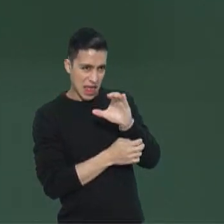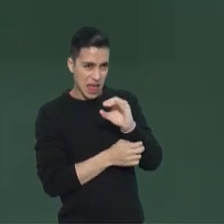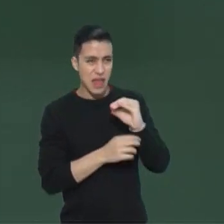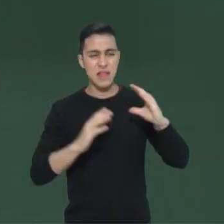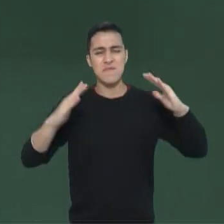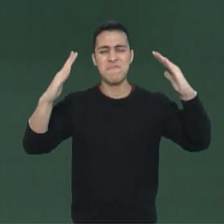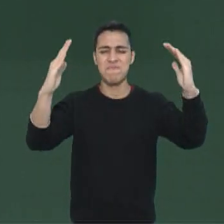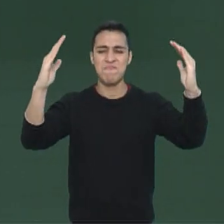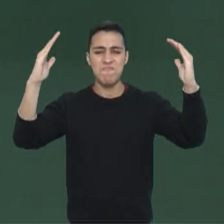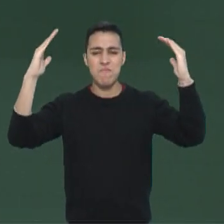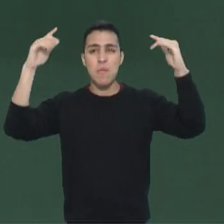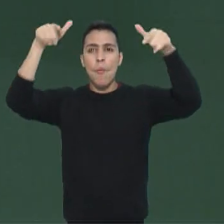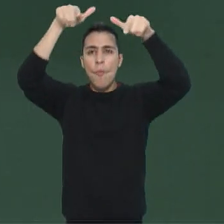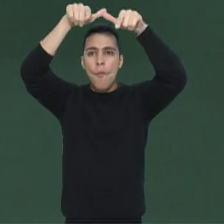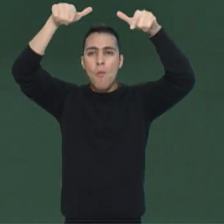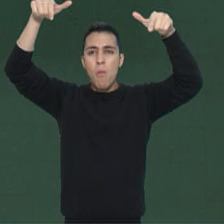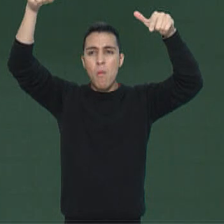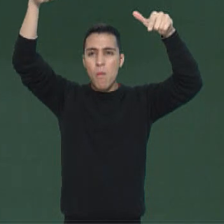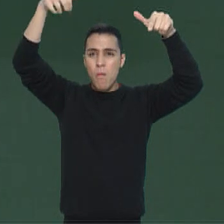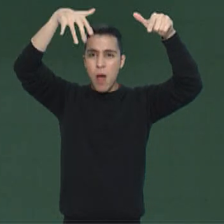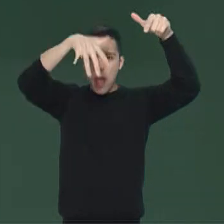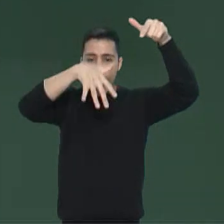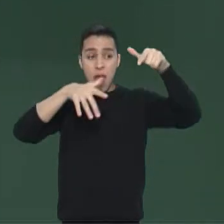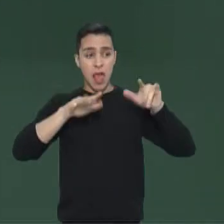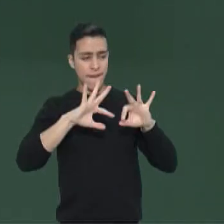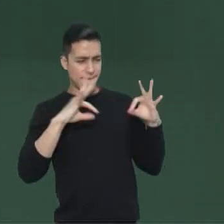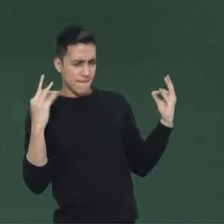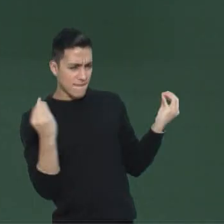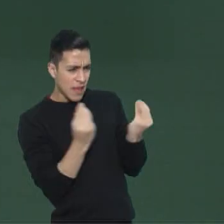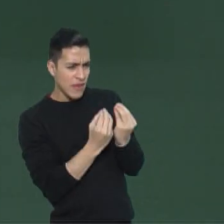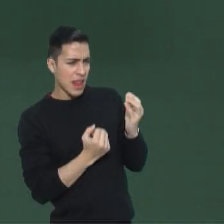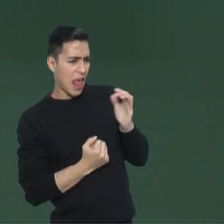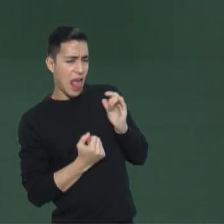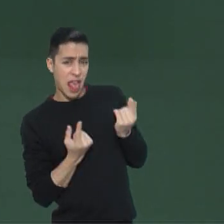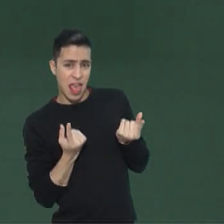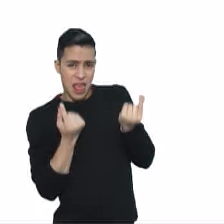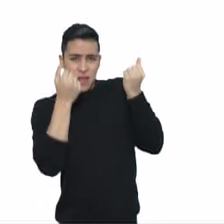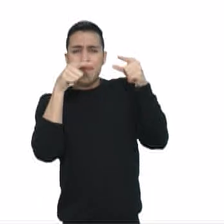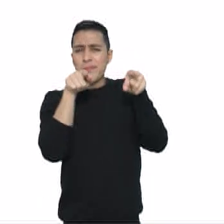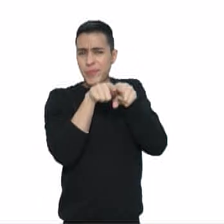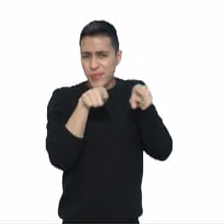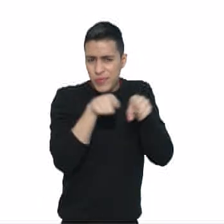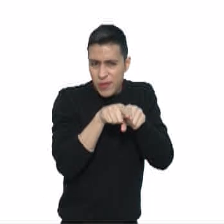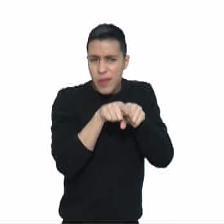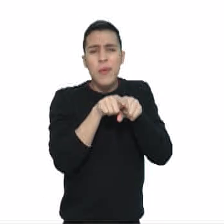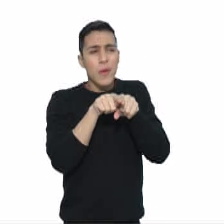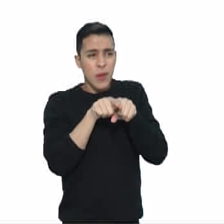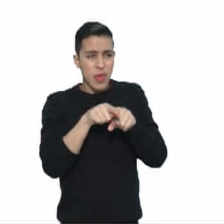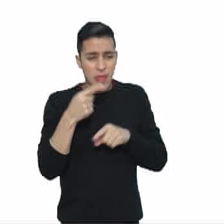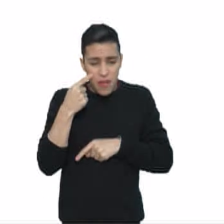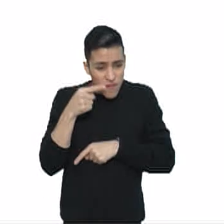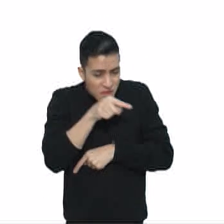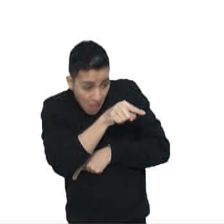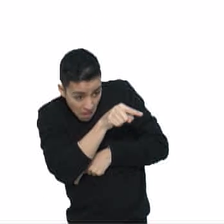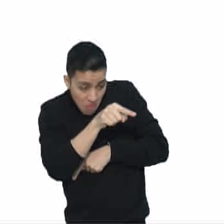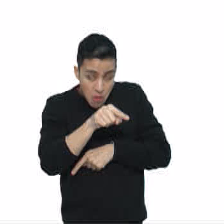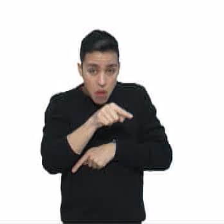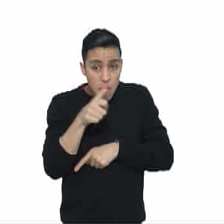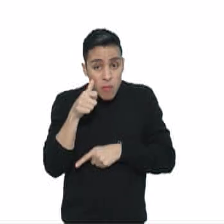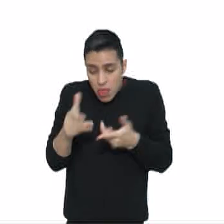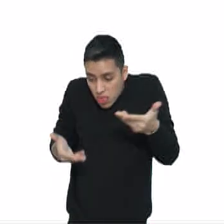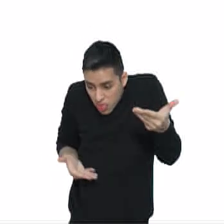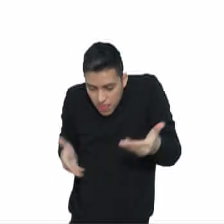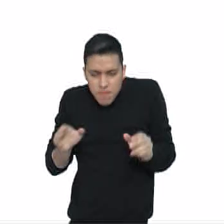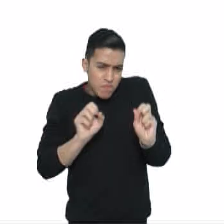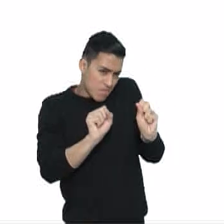estão conversando, provavelmente de uma família rica. Nós verificamos até a presença de uma criada, que talvez provavelmente fosse